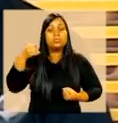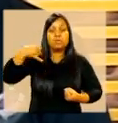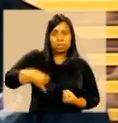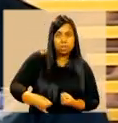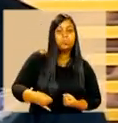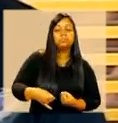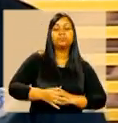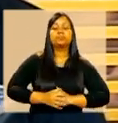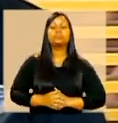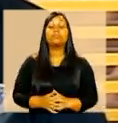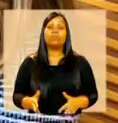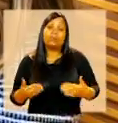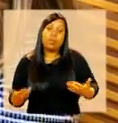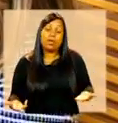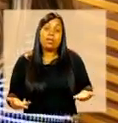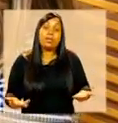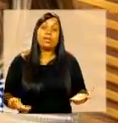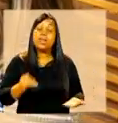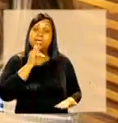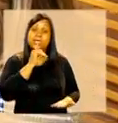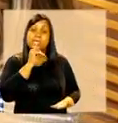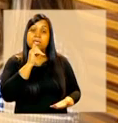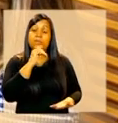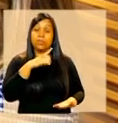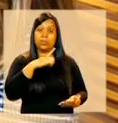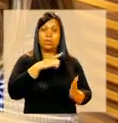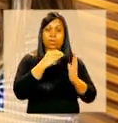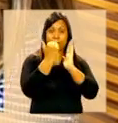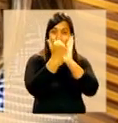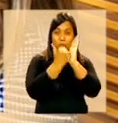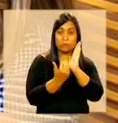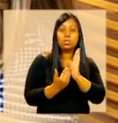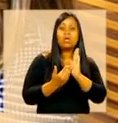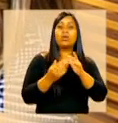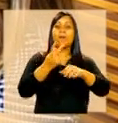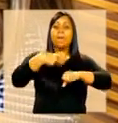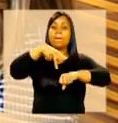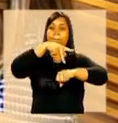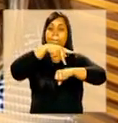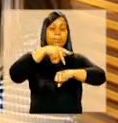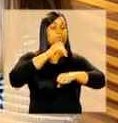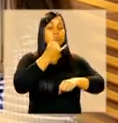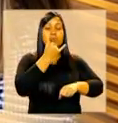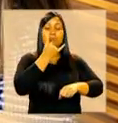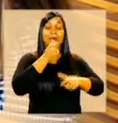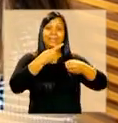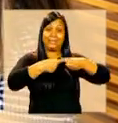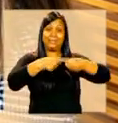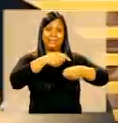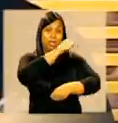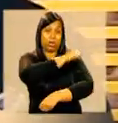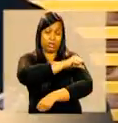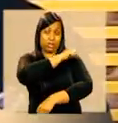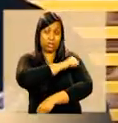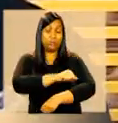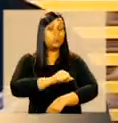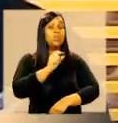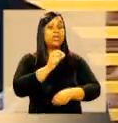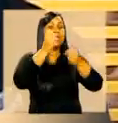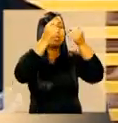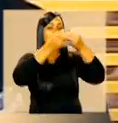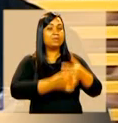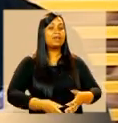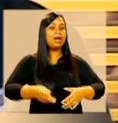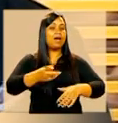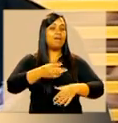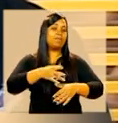no turismo social. Um exemplo, a gente teve um roteiro para o Rio de Janeiro, que se chamava Herança e Tradição Africana no Rio, que a gente